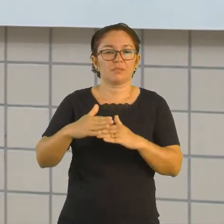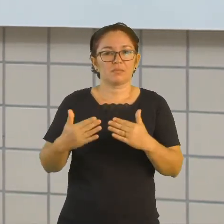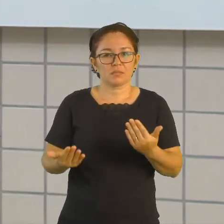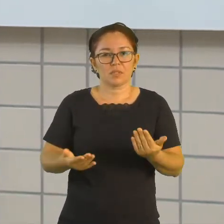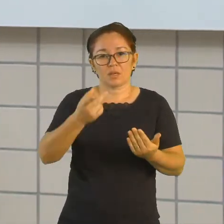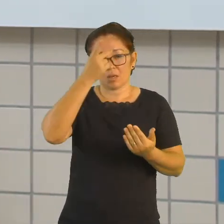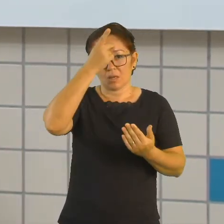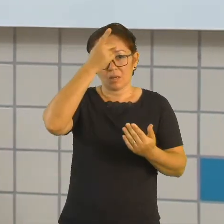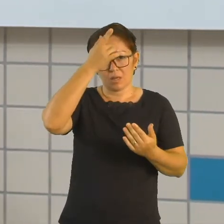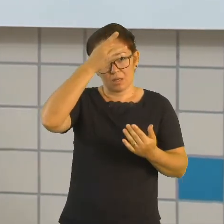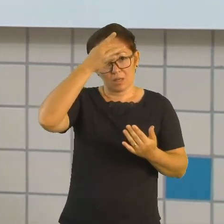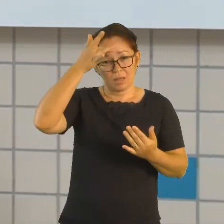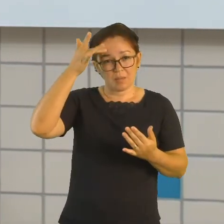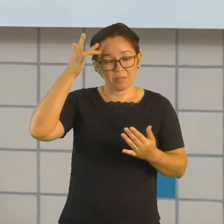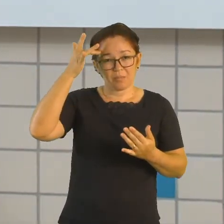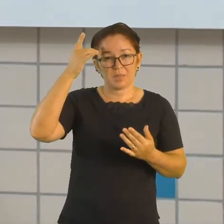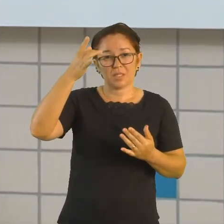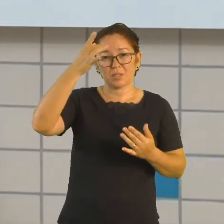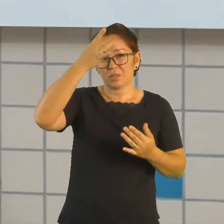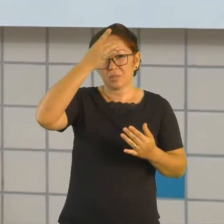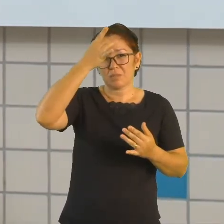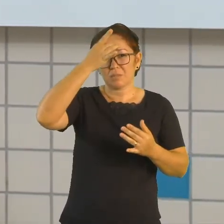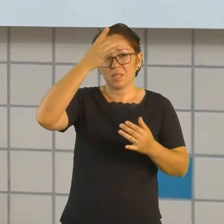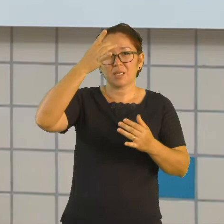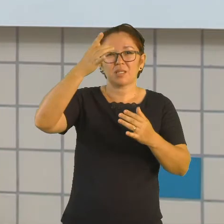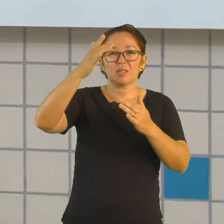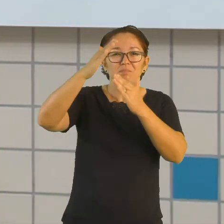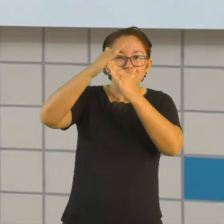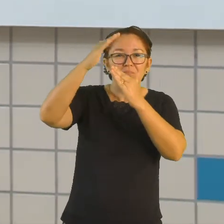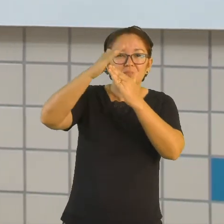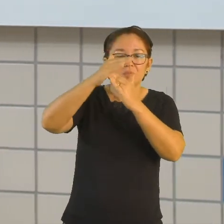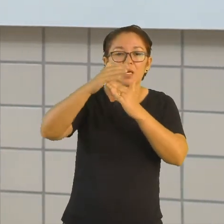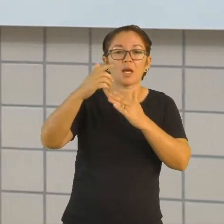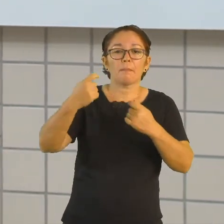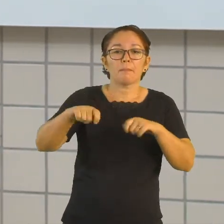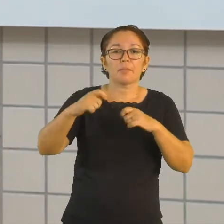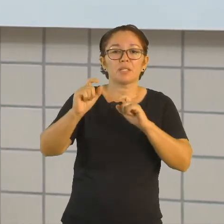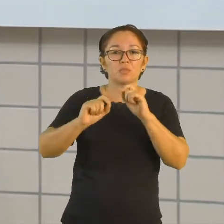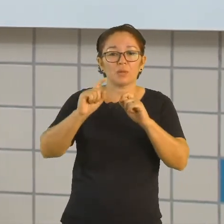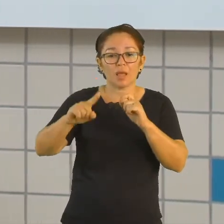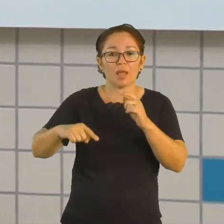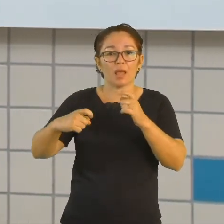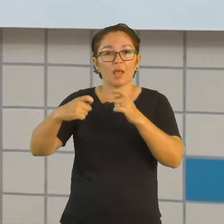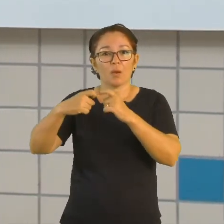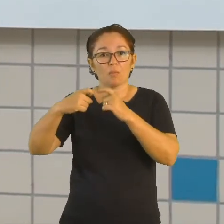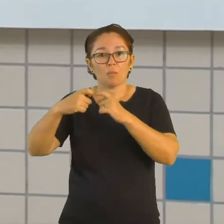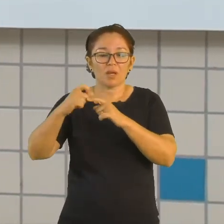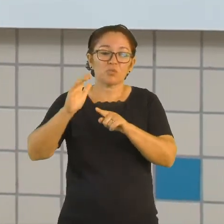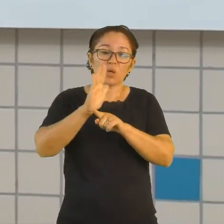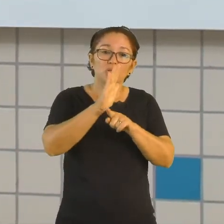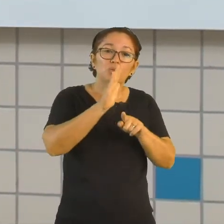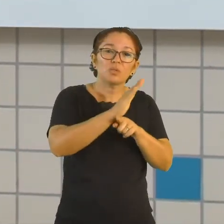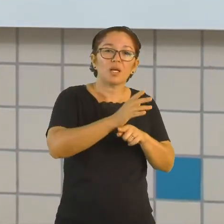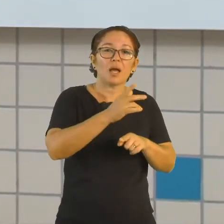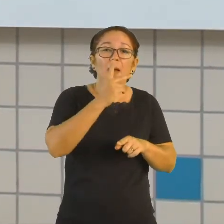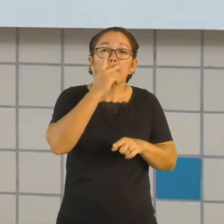esse tipo de deficiência, elas precisam de acompanhamento médico,